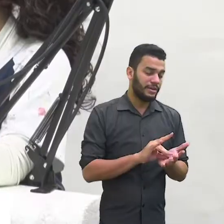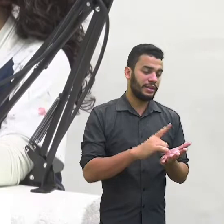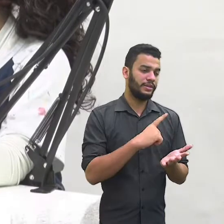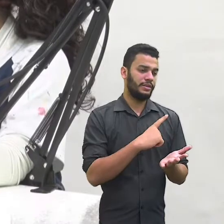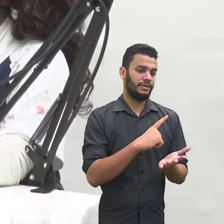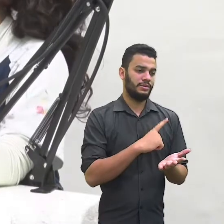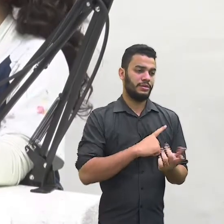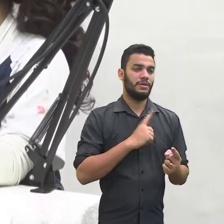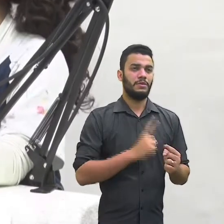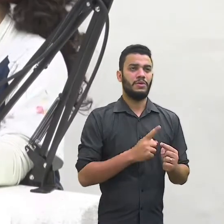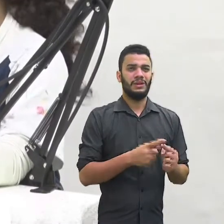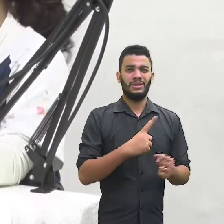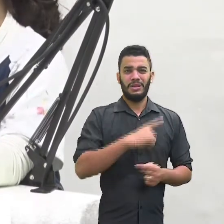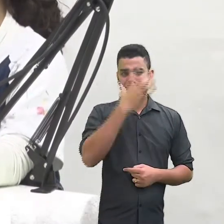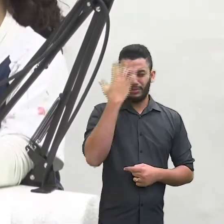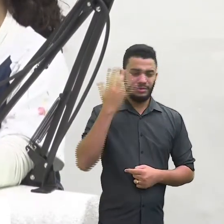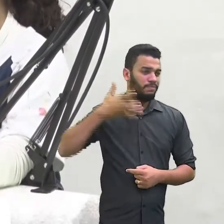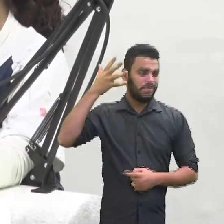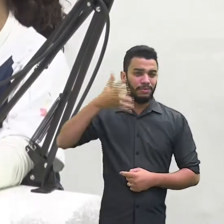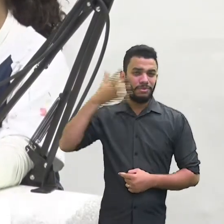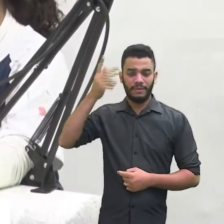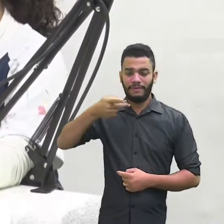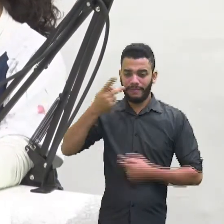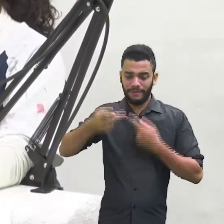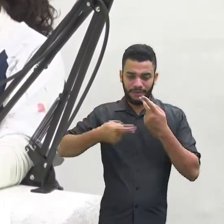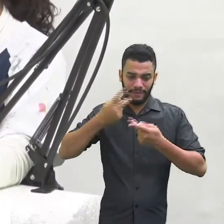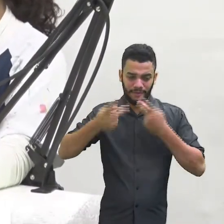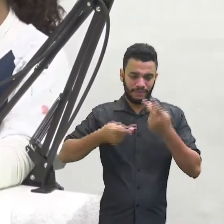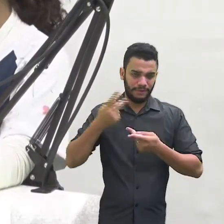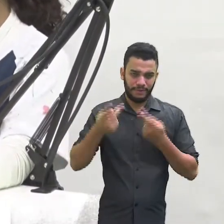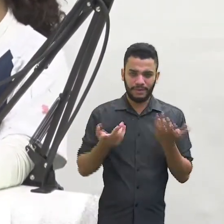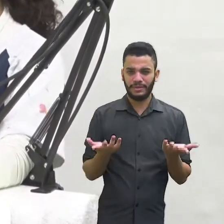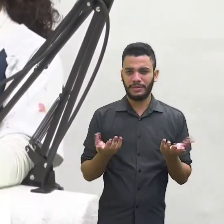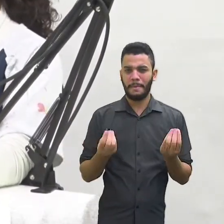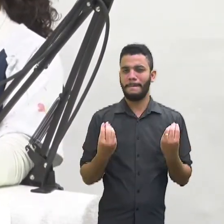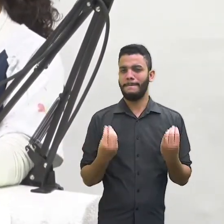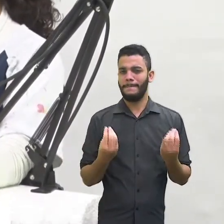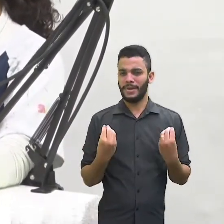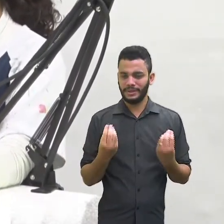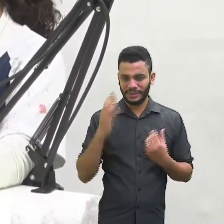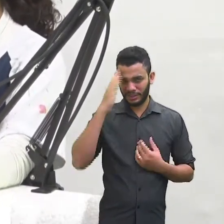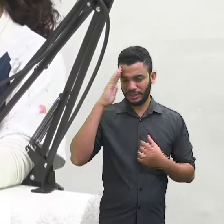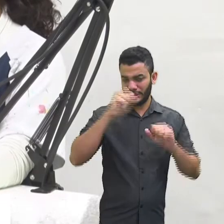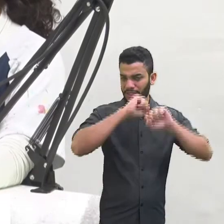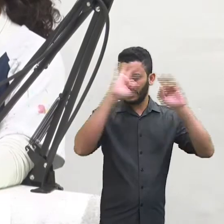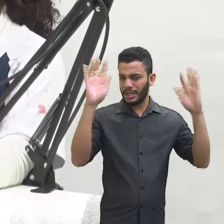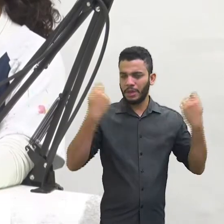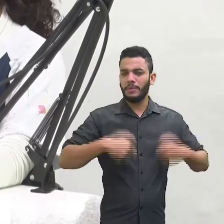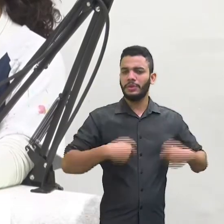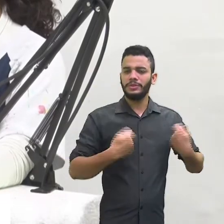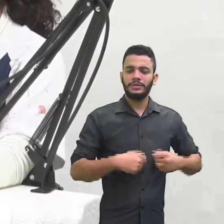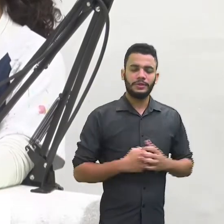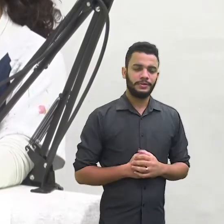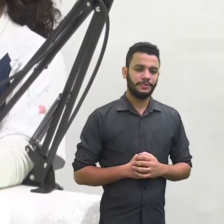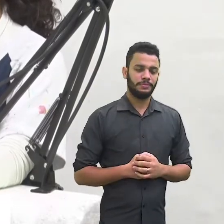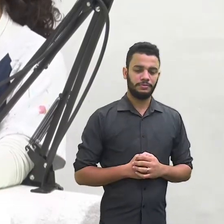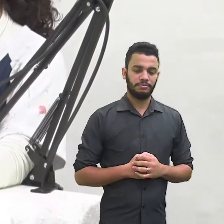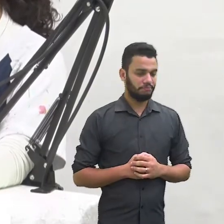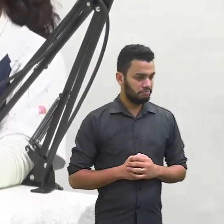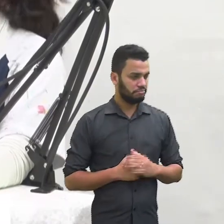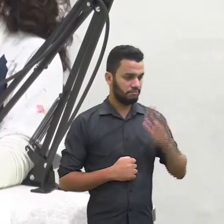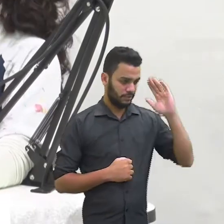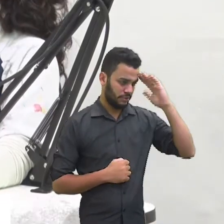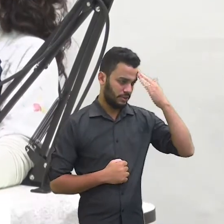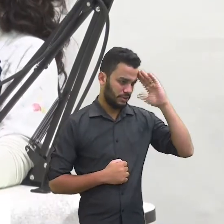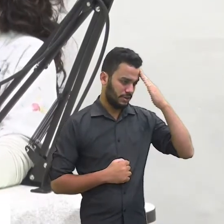vivo para cá, né, Paula? Sim. Uma pauta importante. E como fazer com que o amor preencha